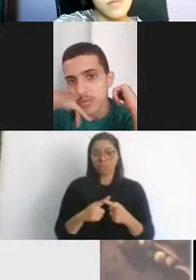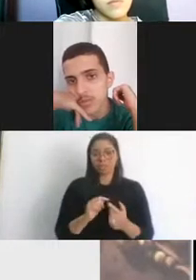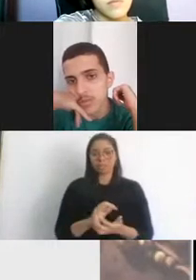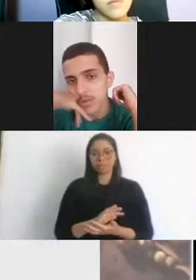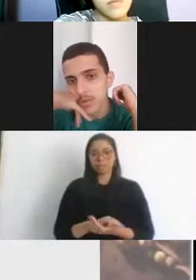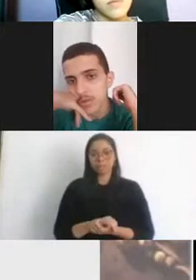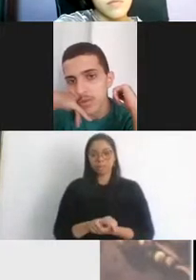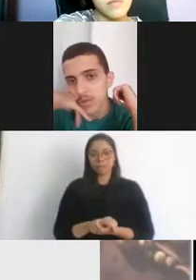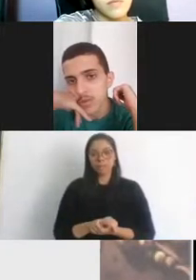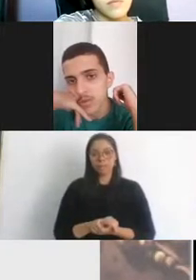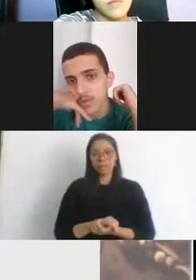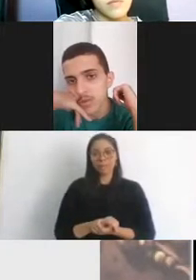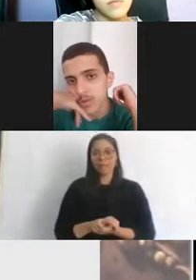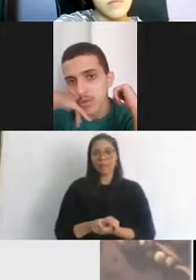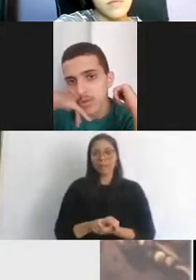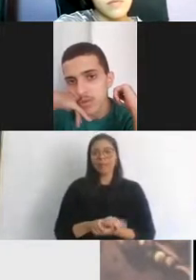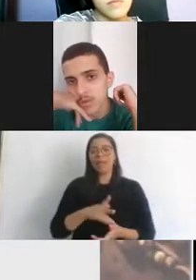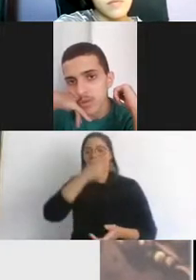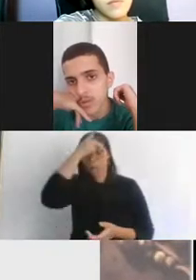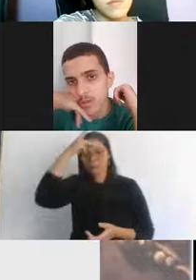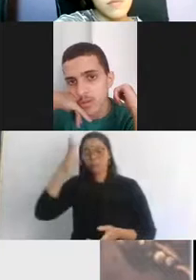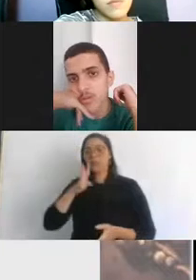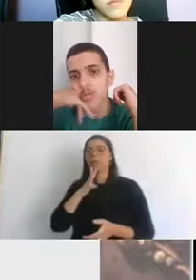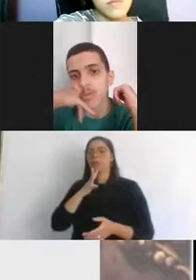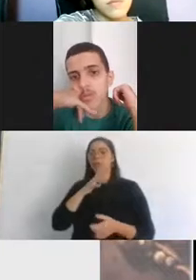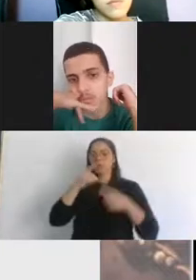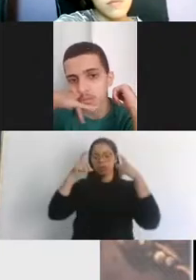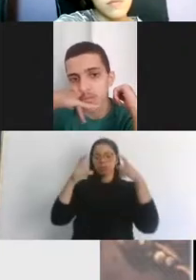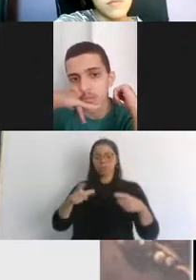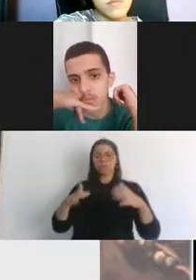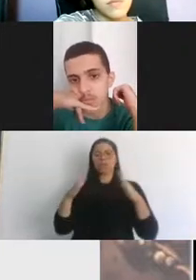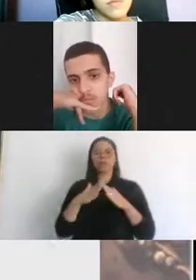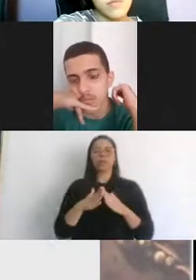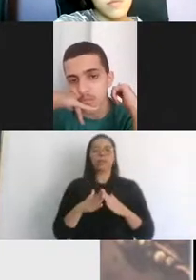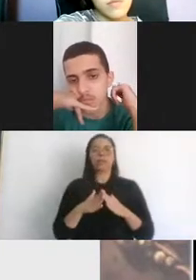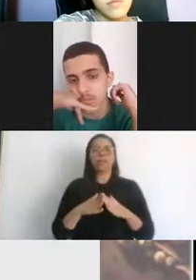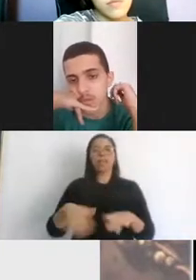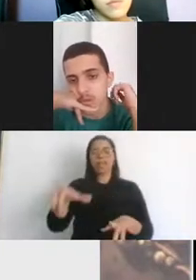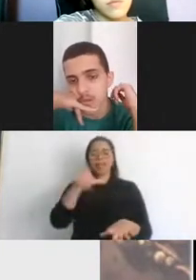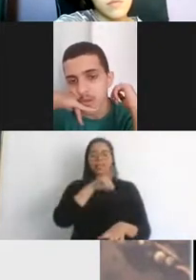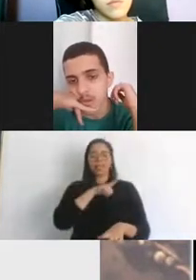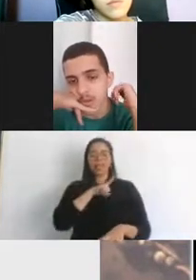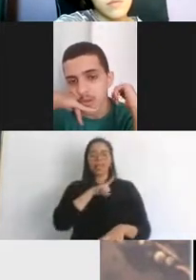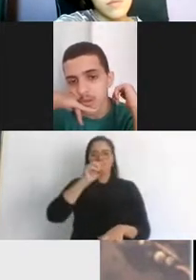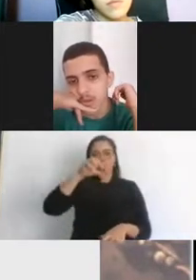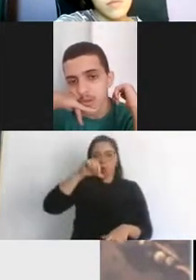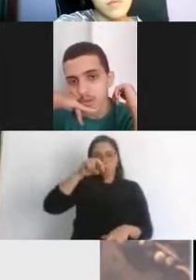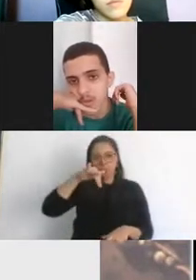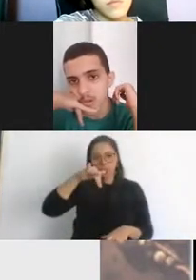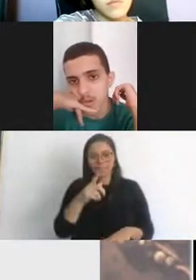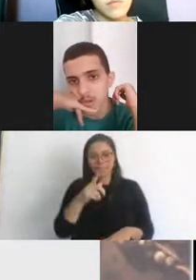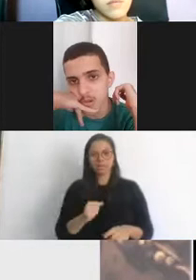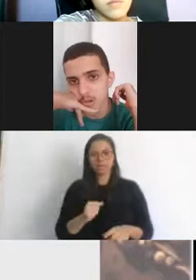tá daquele que também conhece o espaço que ele está habitando bom então você tem um colonizador que investe